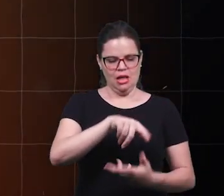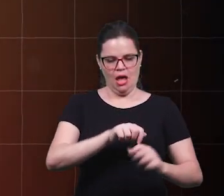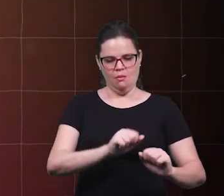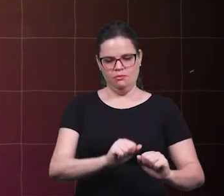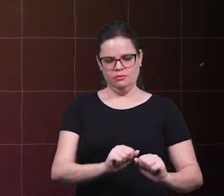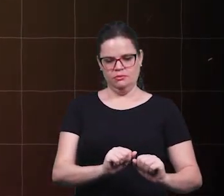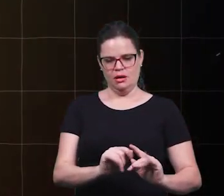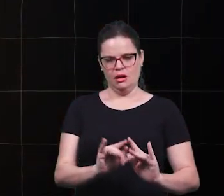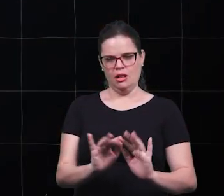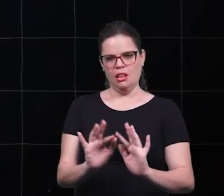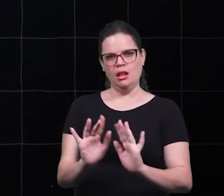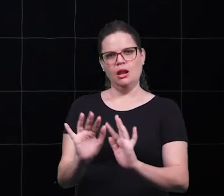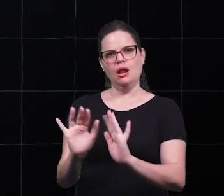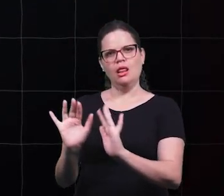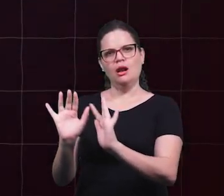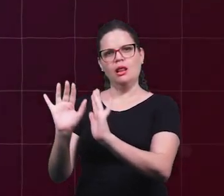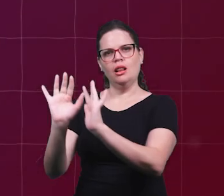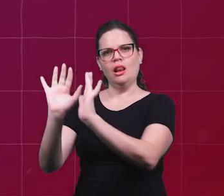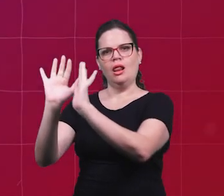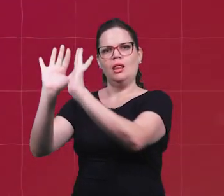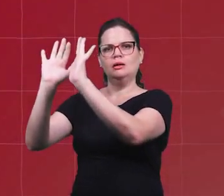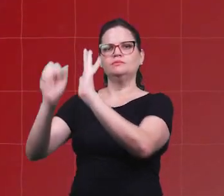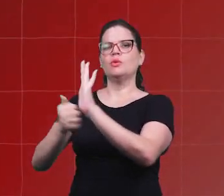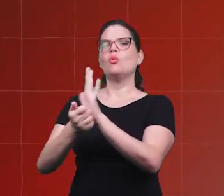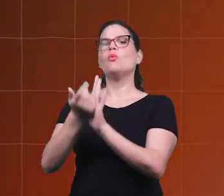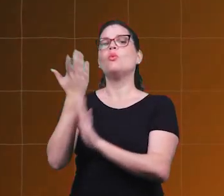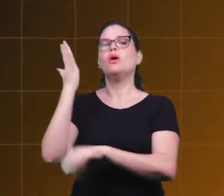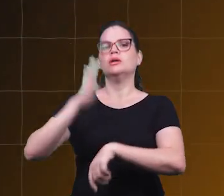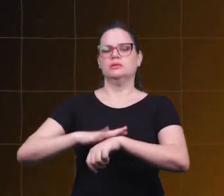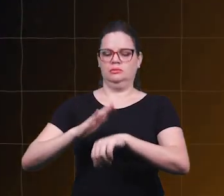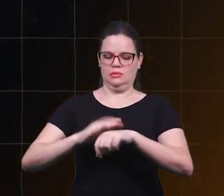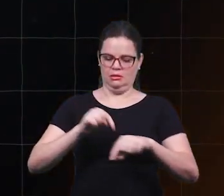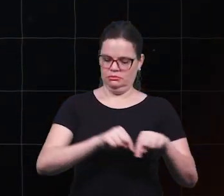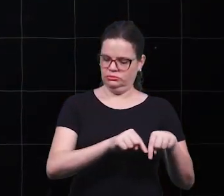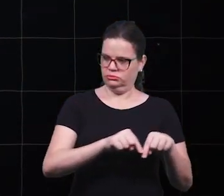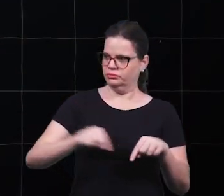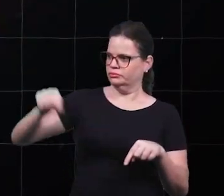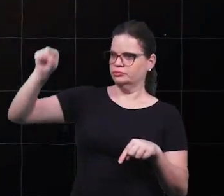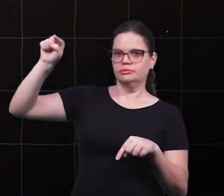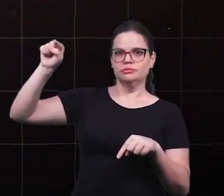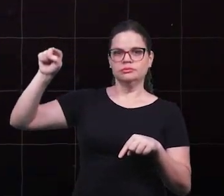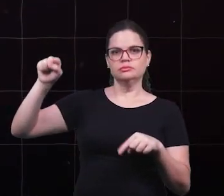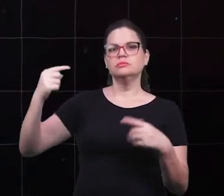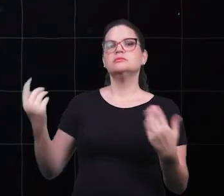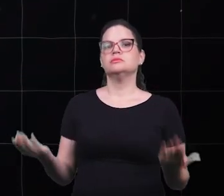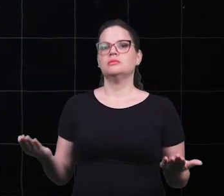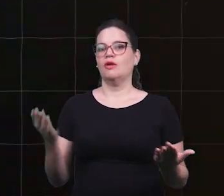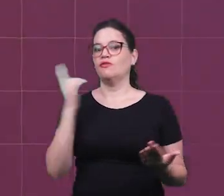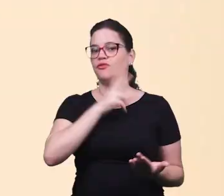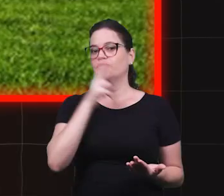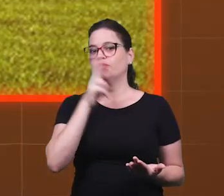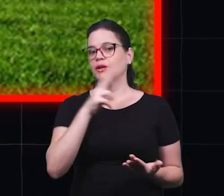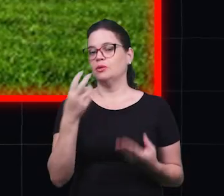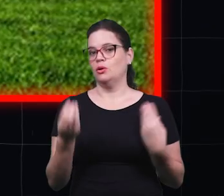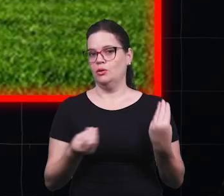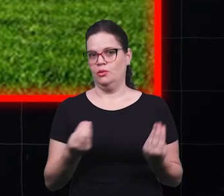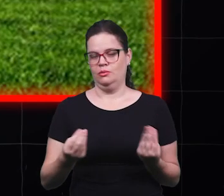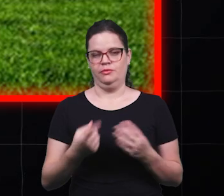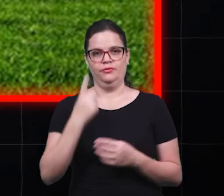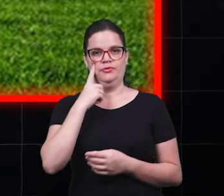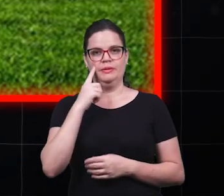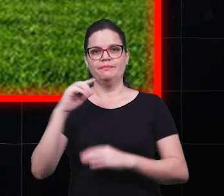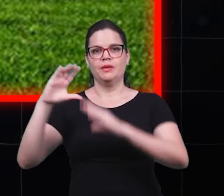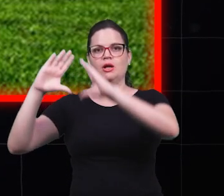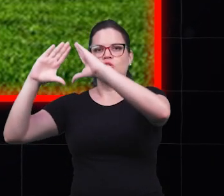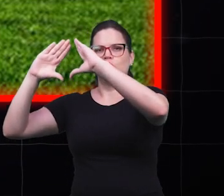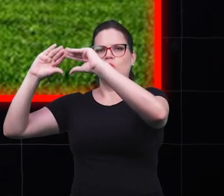estarmos nas nuvens. Nós iríamos perceber como essa velocidade. Então, vejam só, as nuvens